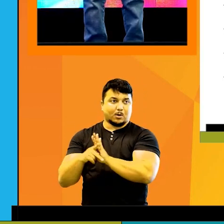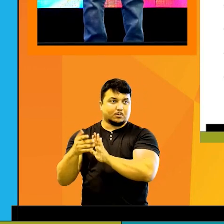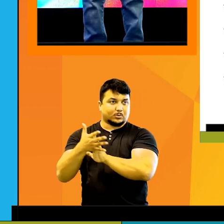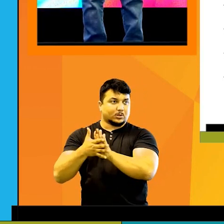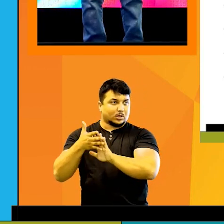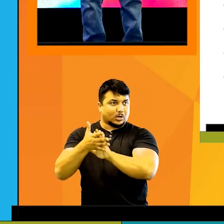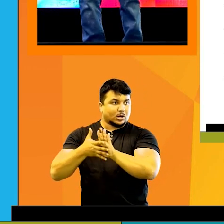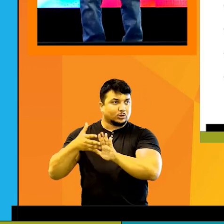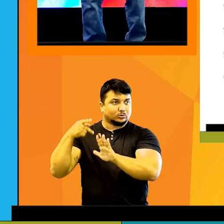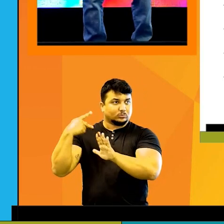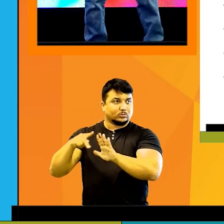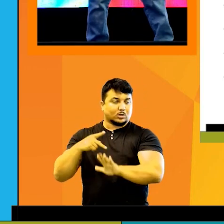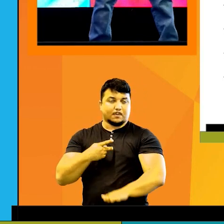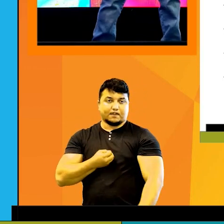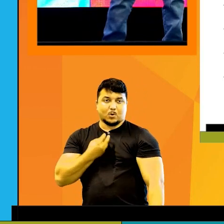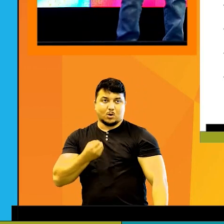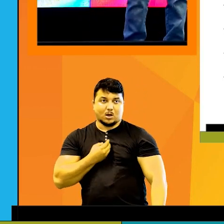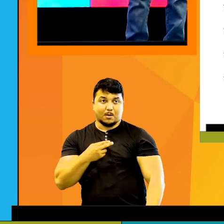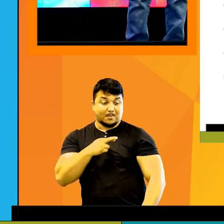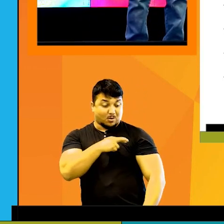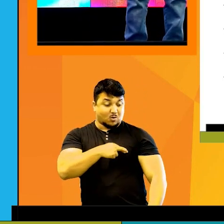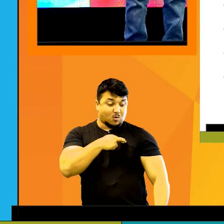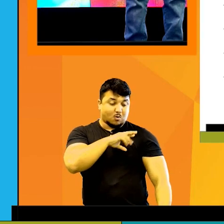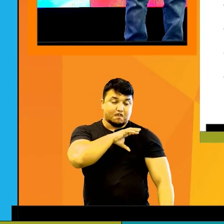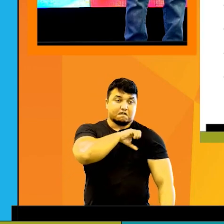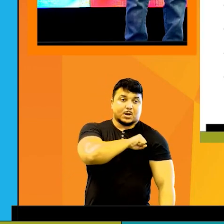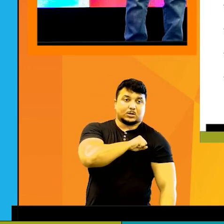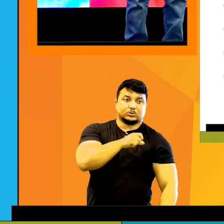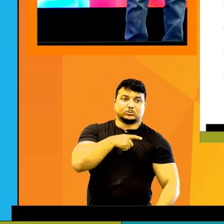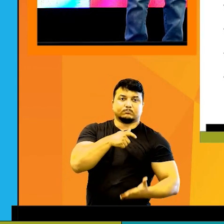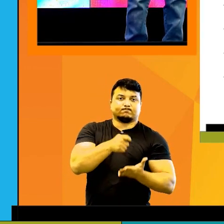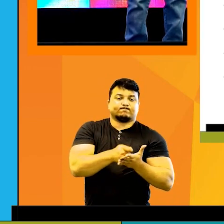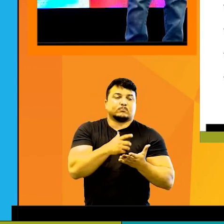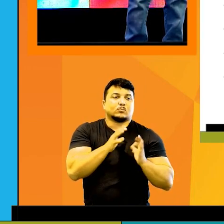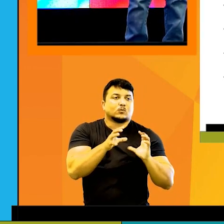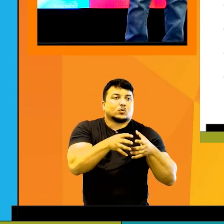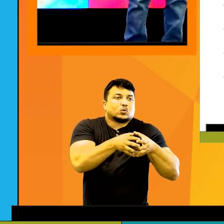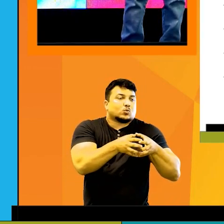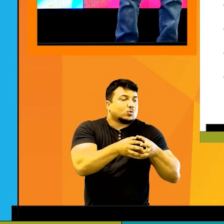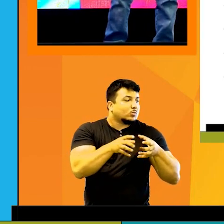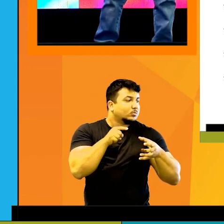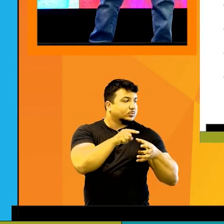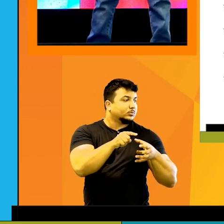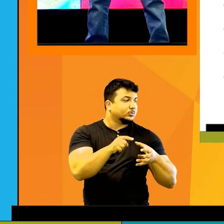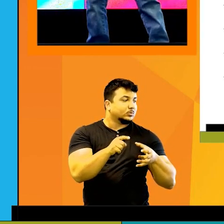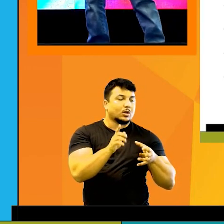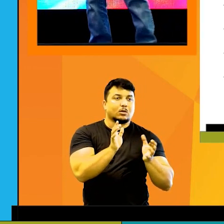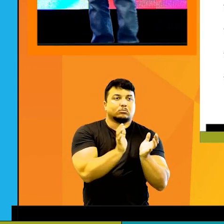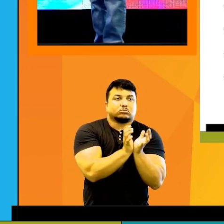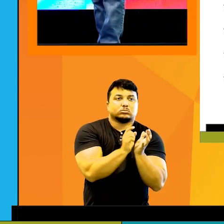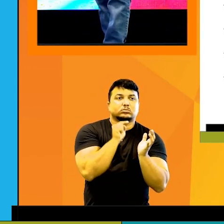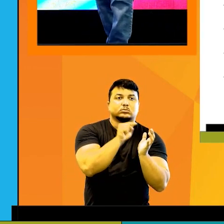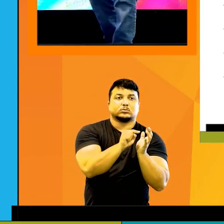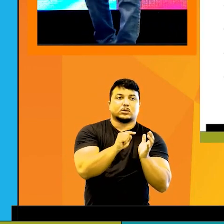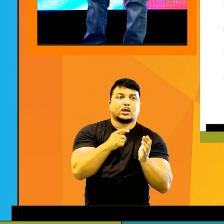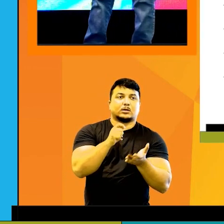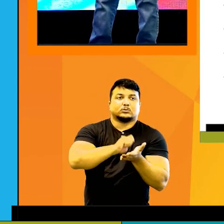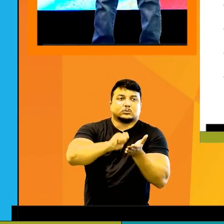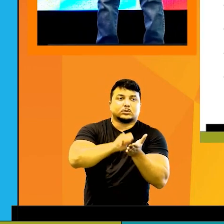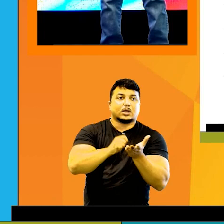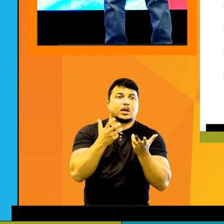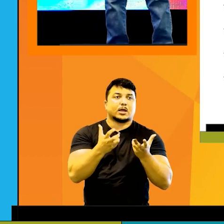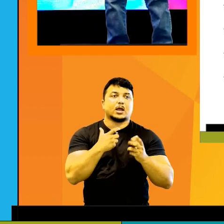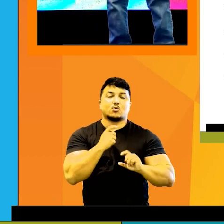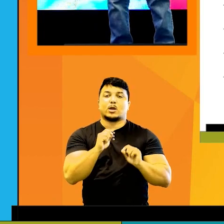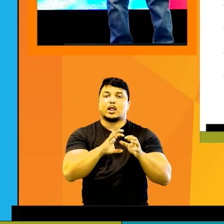dos poemas, a escola romântica vem brigar, a burguesia romântica, a burguesia escritora romântica vem brigar